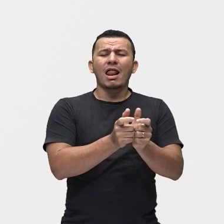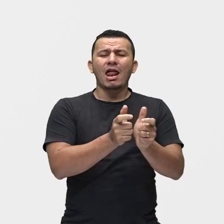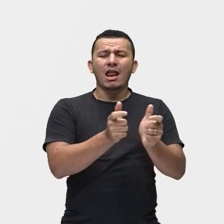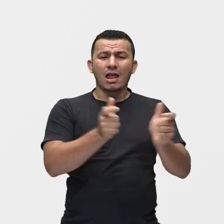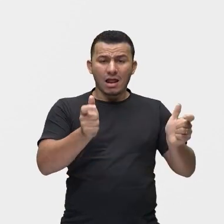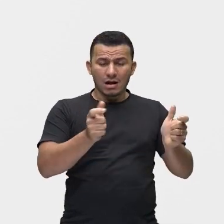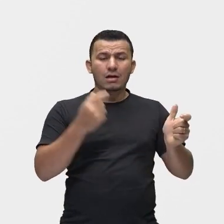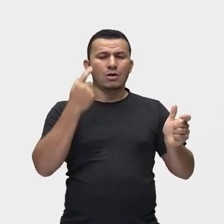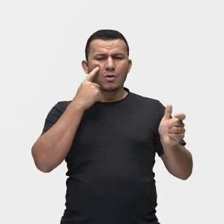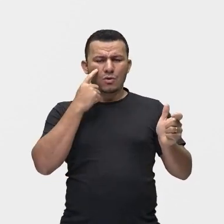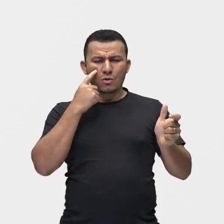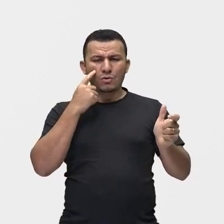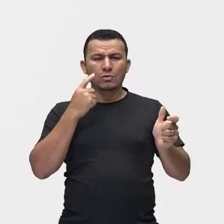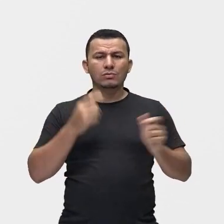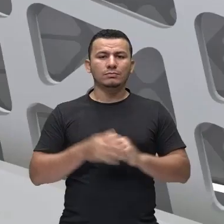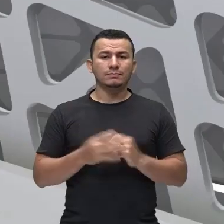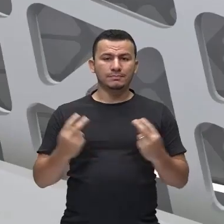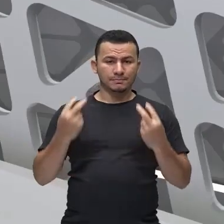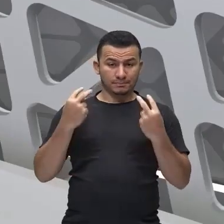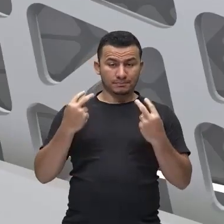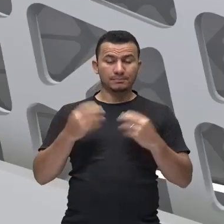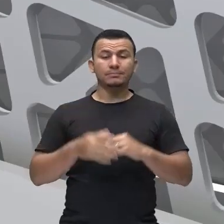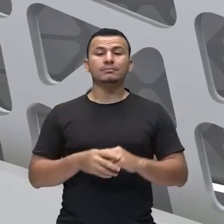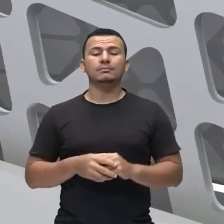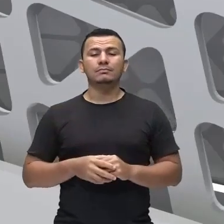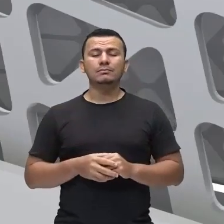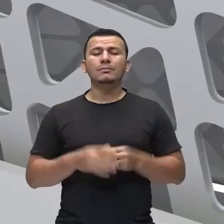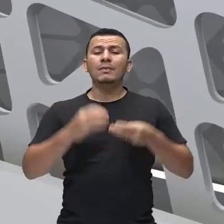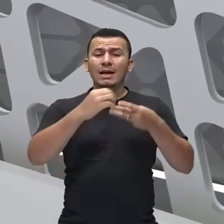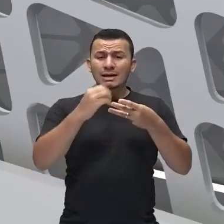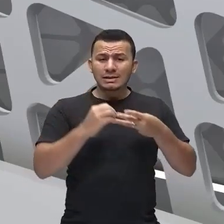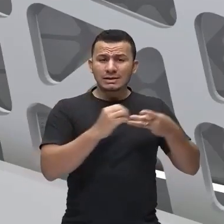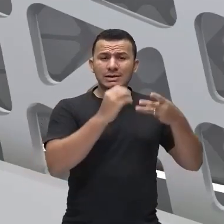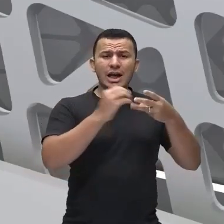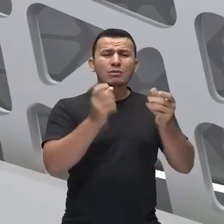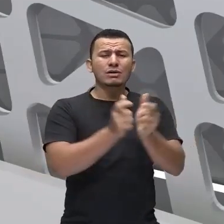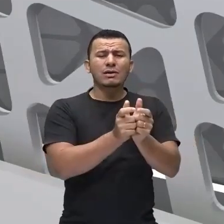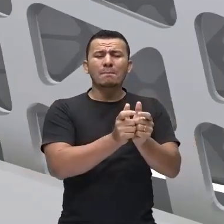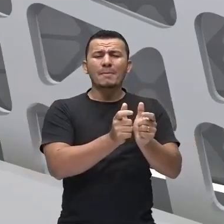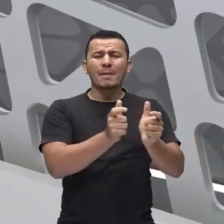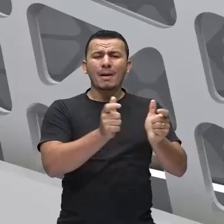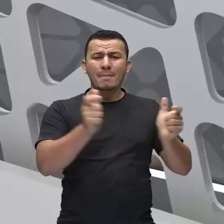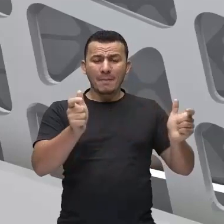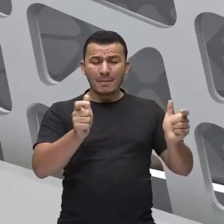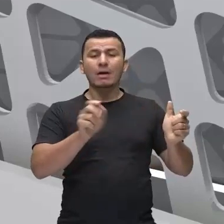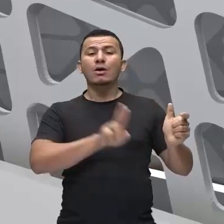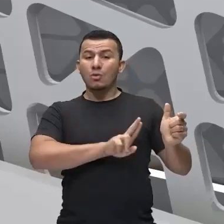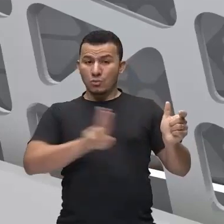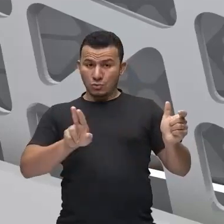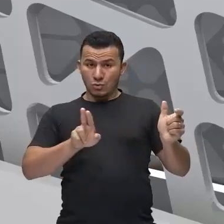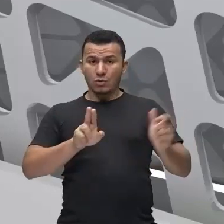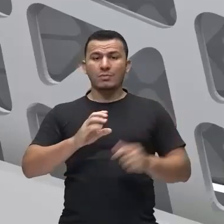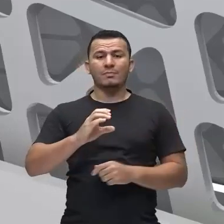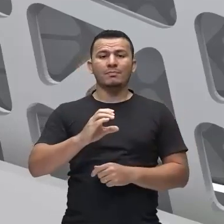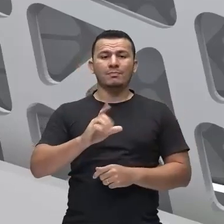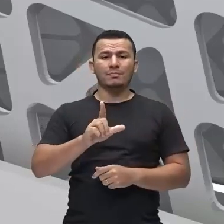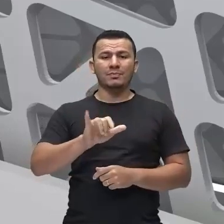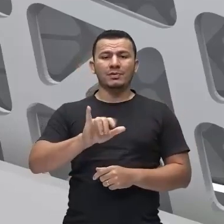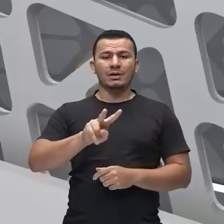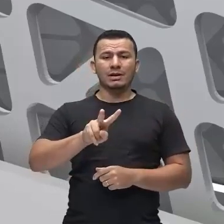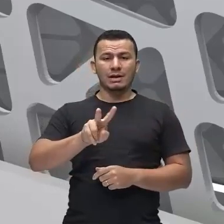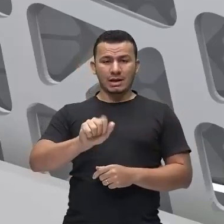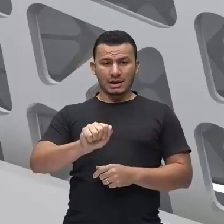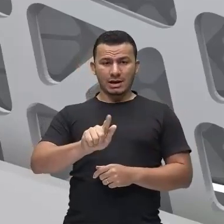para mim. Esse aumento do número de células, então, ele é chamado de clivagem.